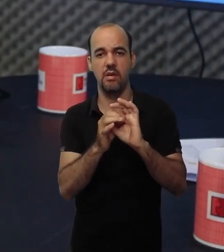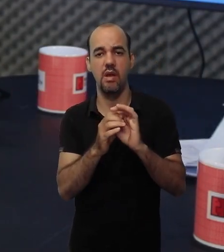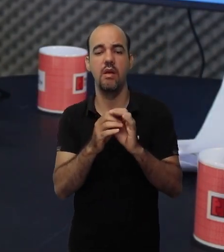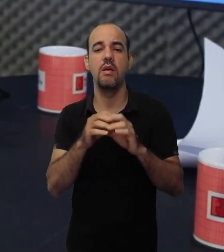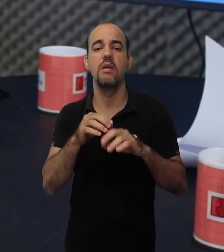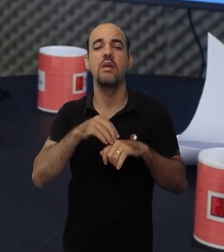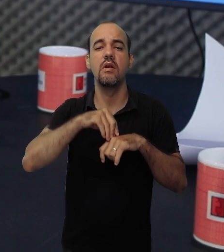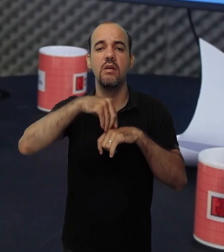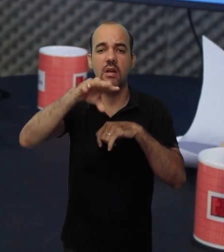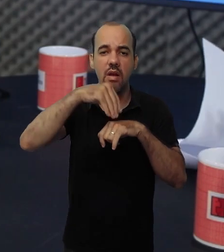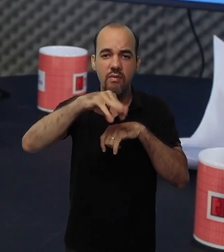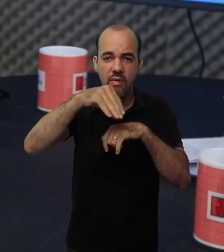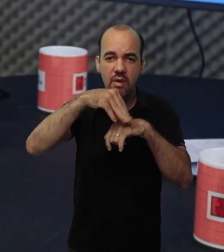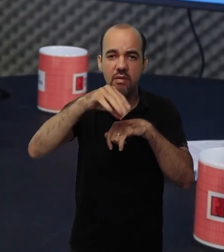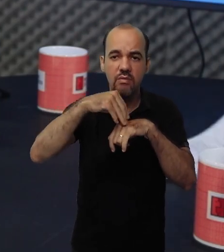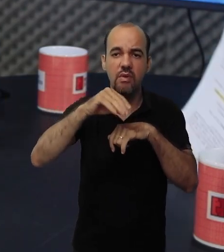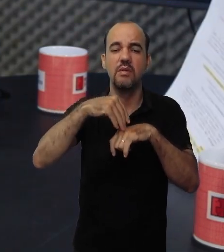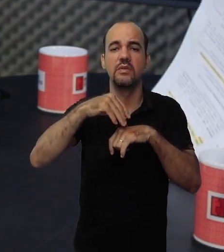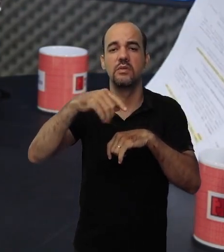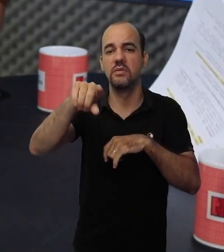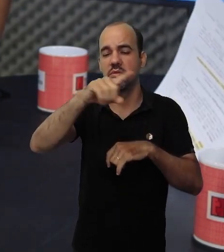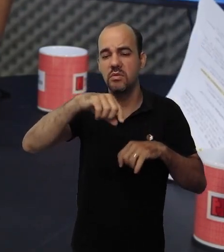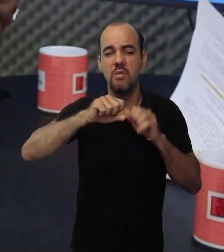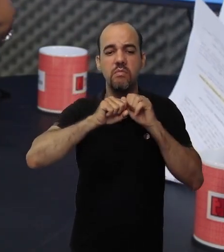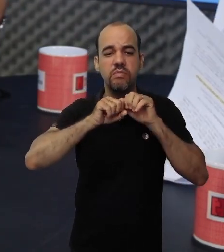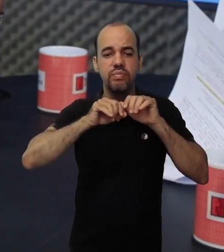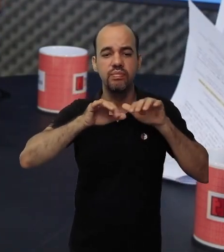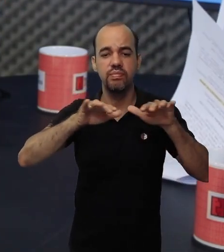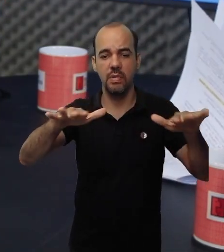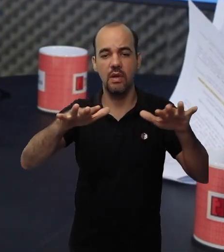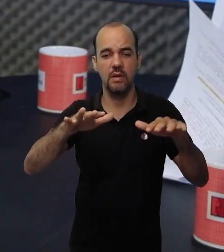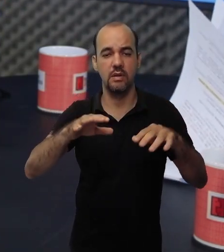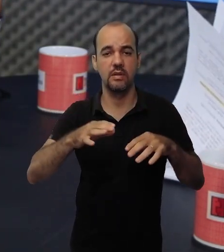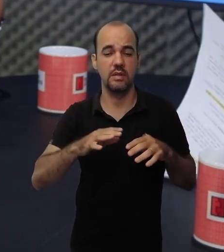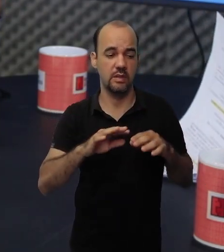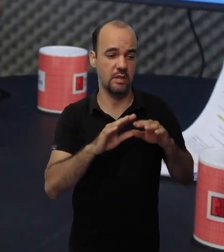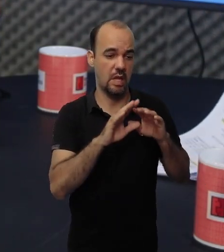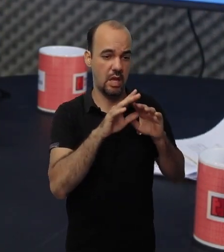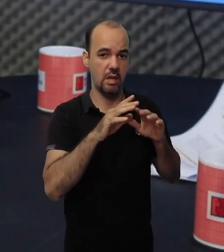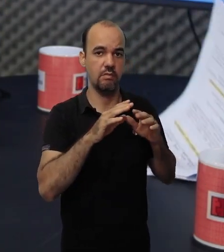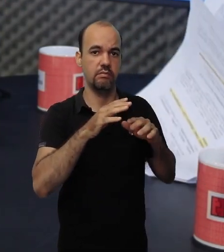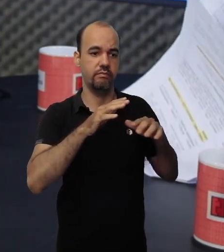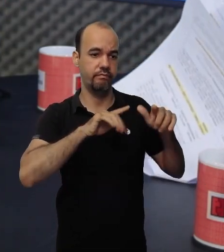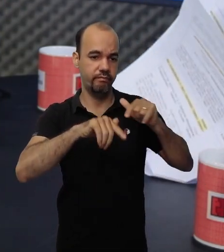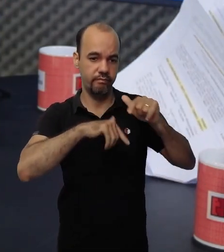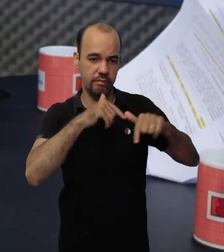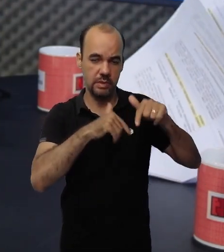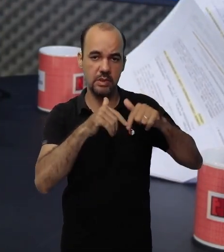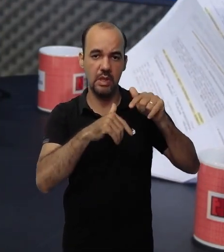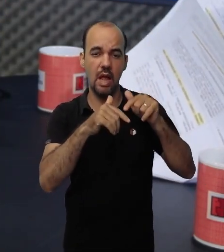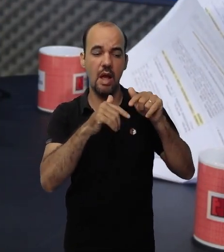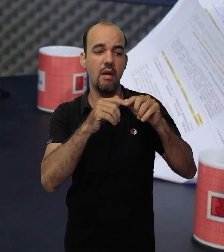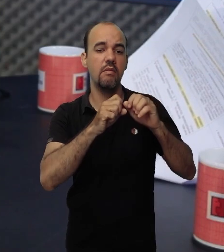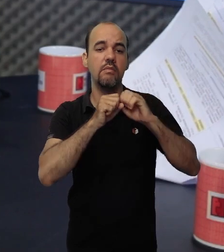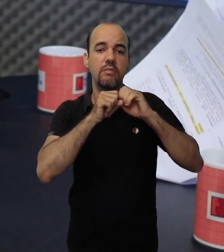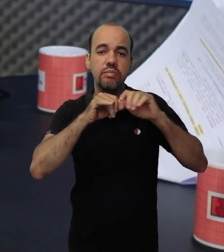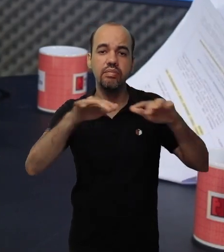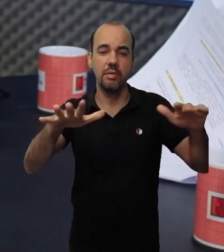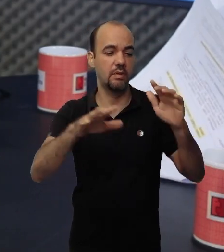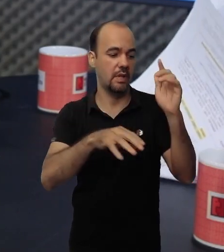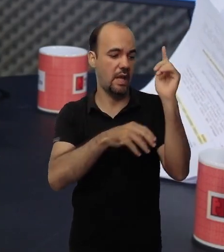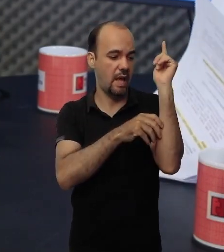levar as informações que estão sendo produzidas dentro da regional para as escolas.